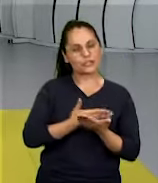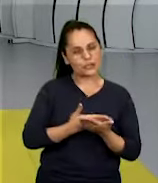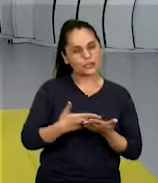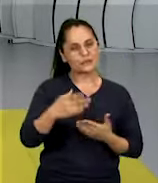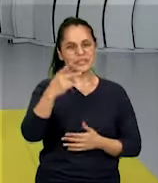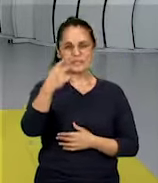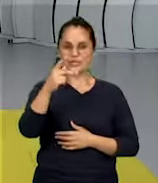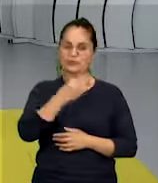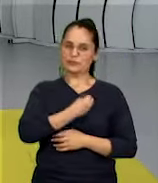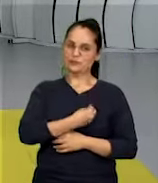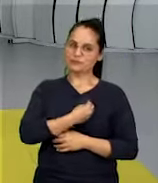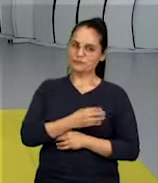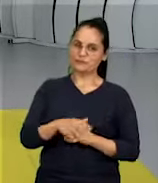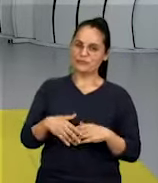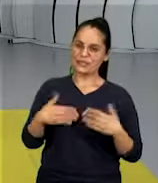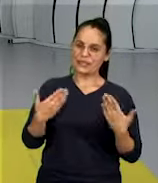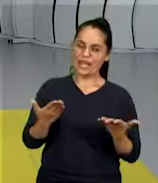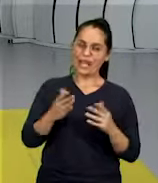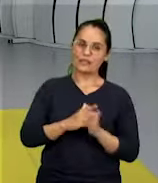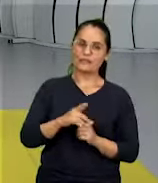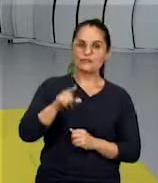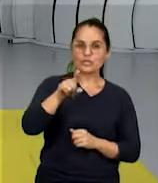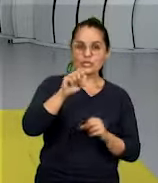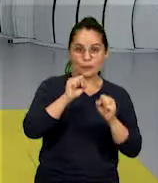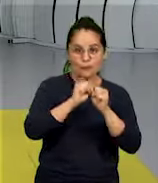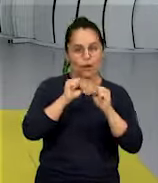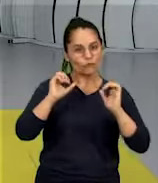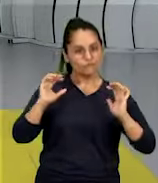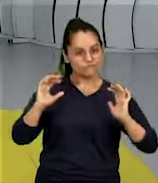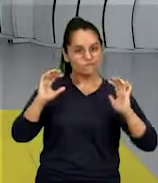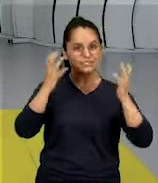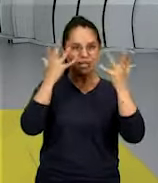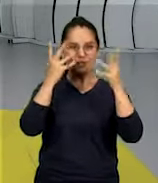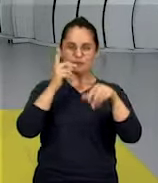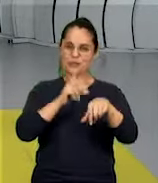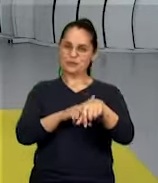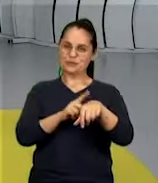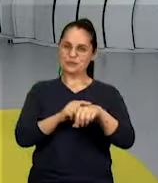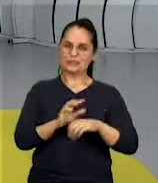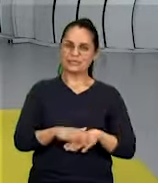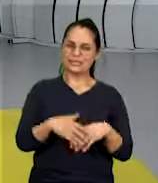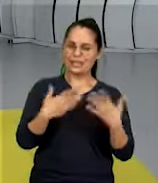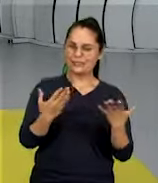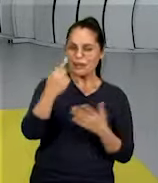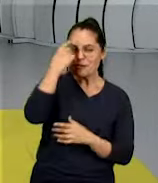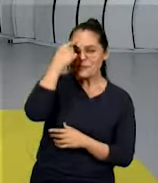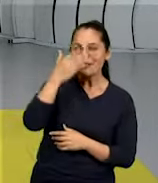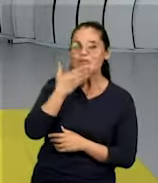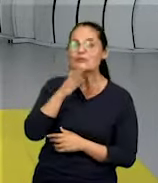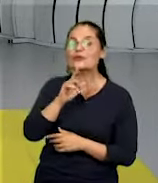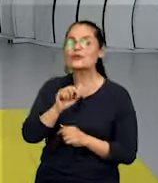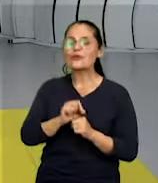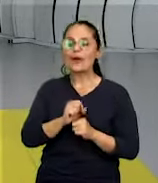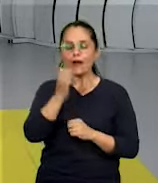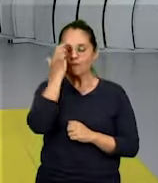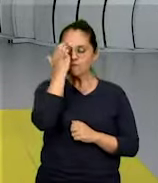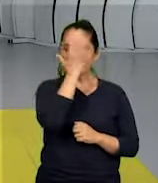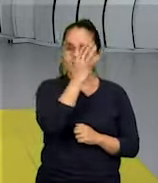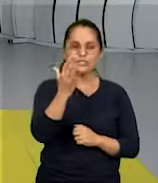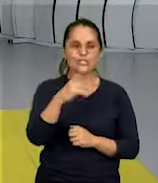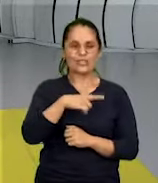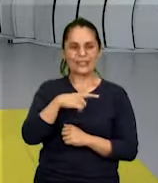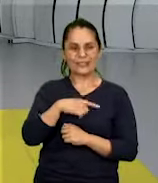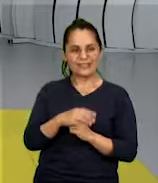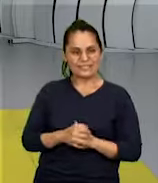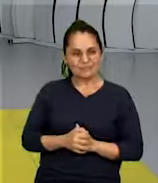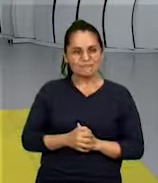na sua vida e aí você pode celebrar esse momento. Então pense aí o que você sonha em ter, o